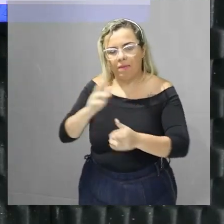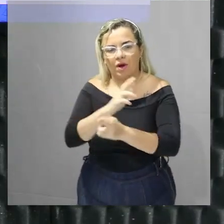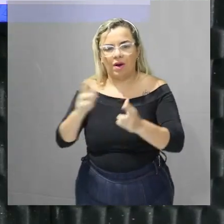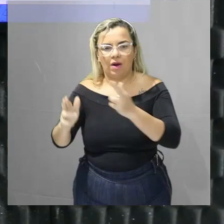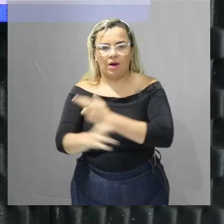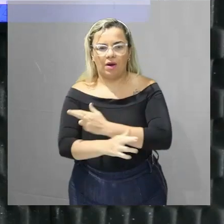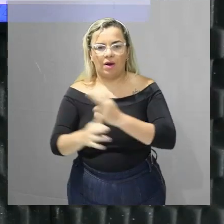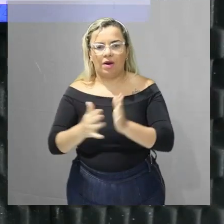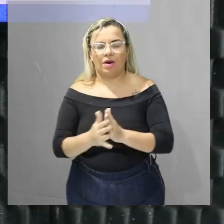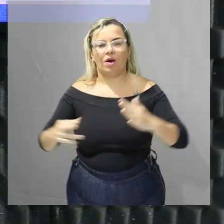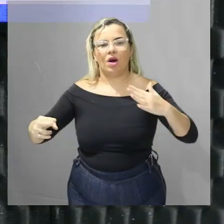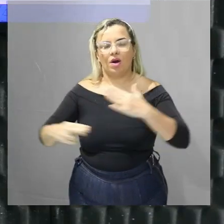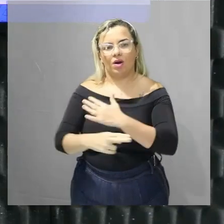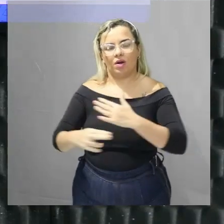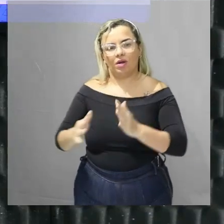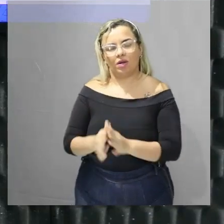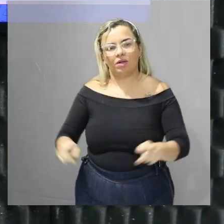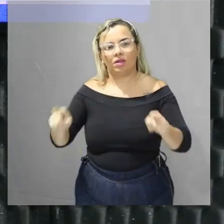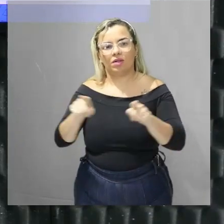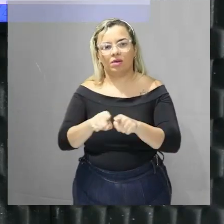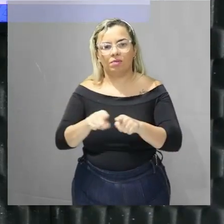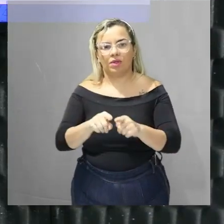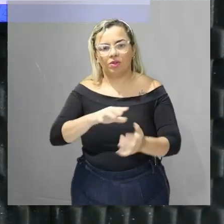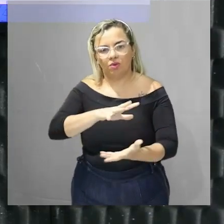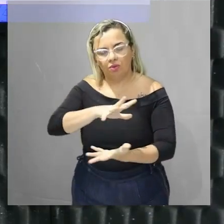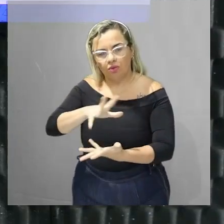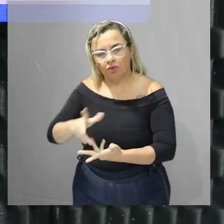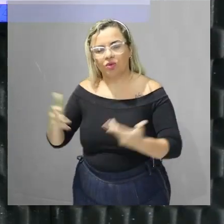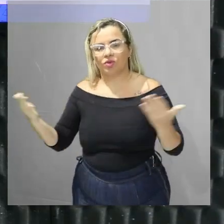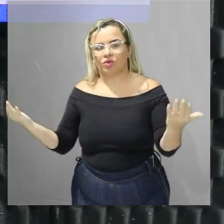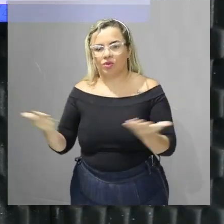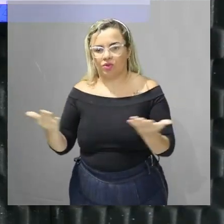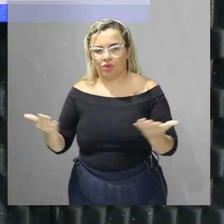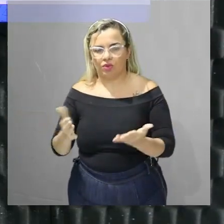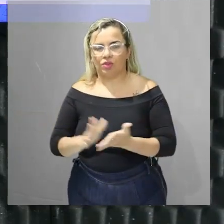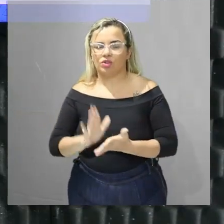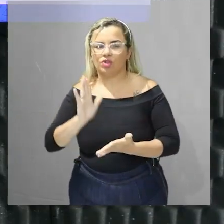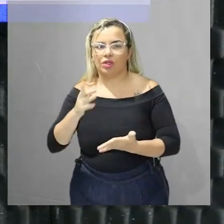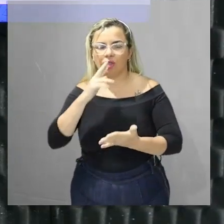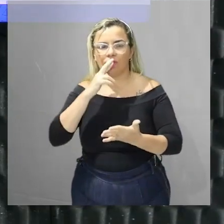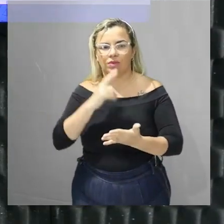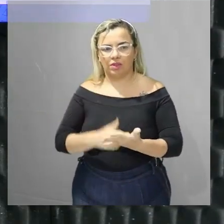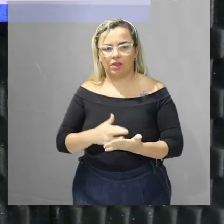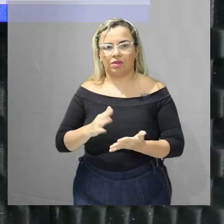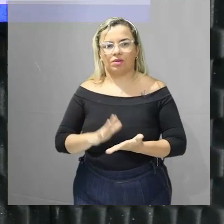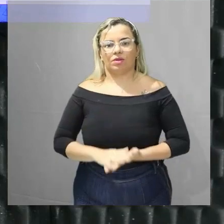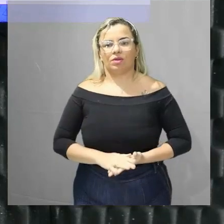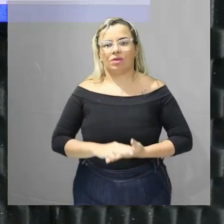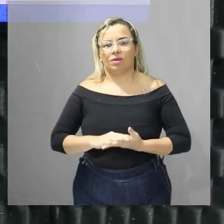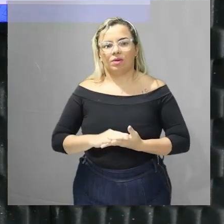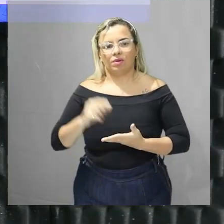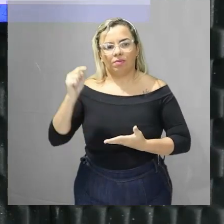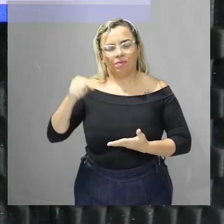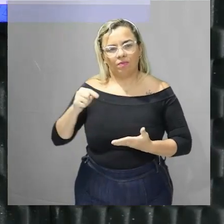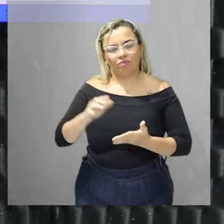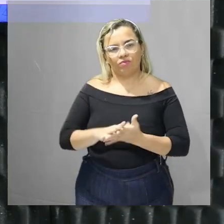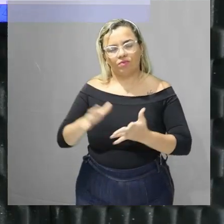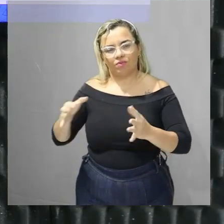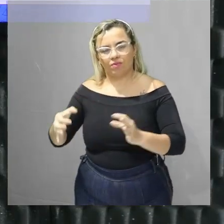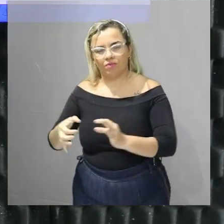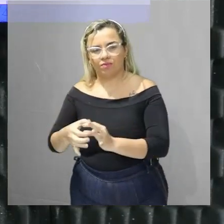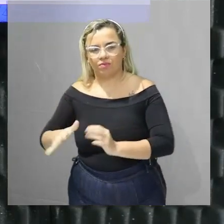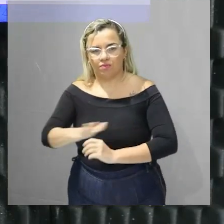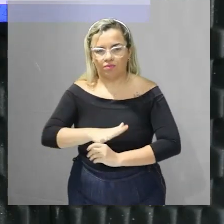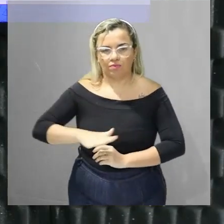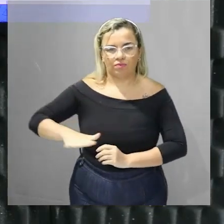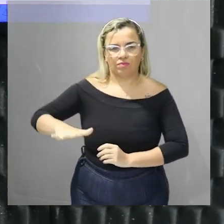urbanização e sua atualidade. Já respondemos algumas questões que falam sobre isso, tá? E ele continua, a complexidade, né, desse